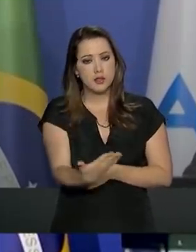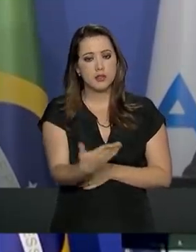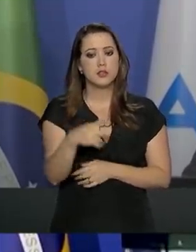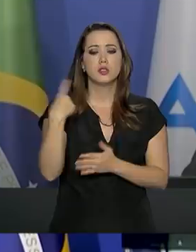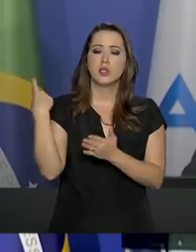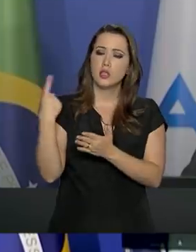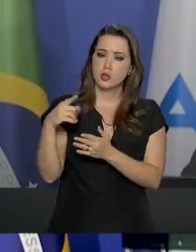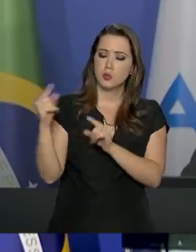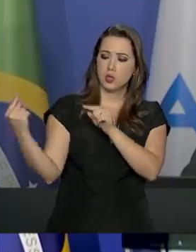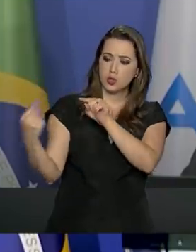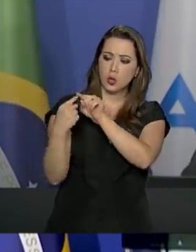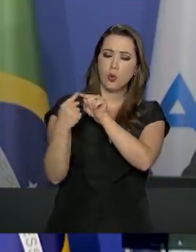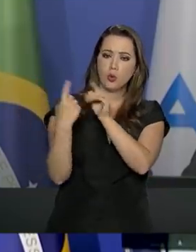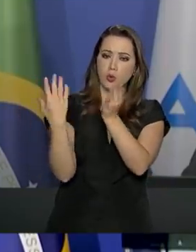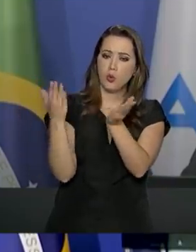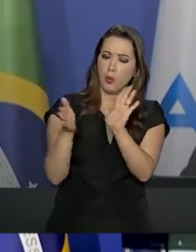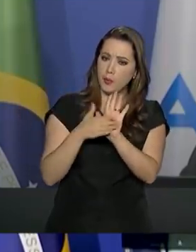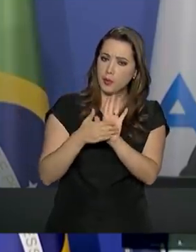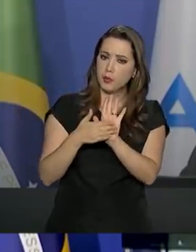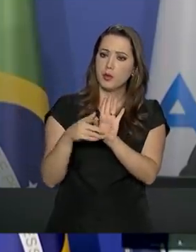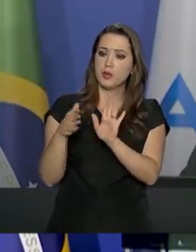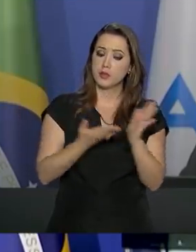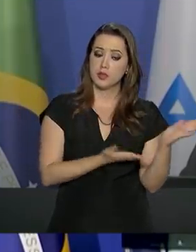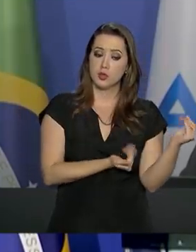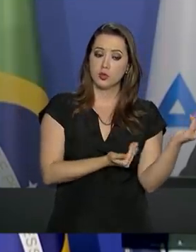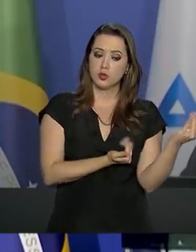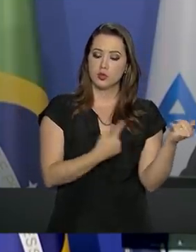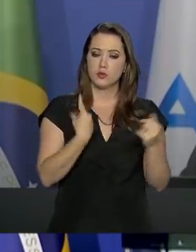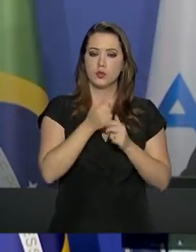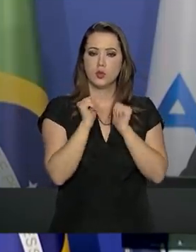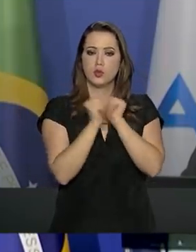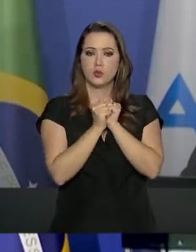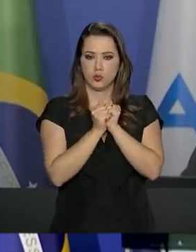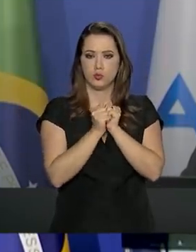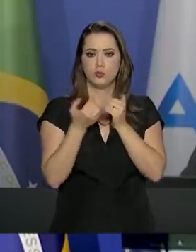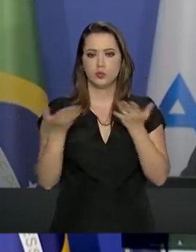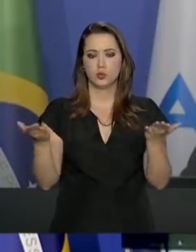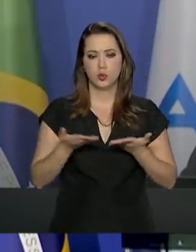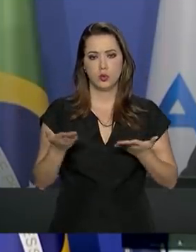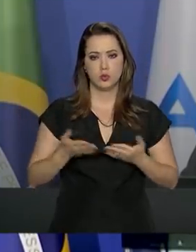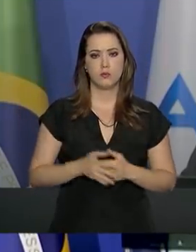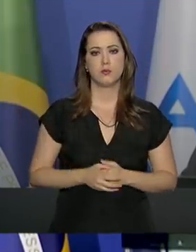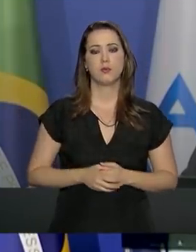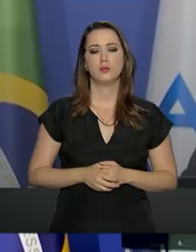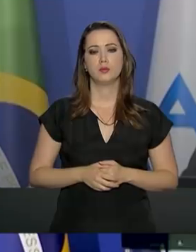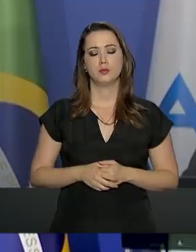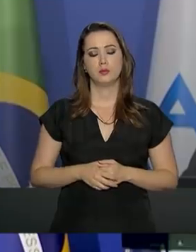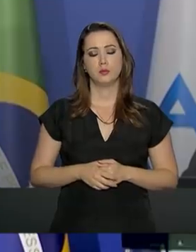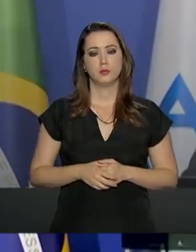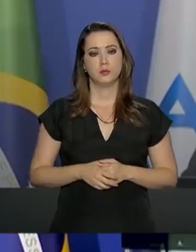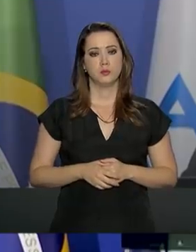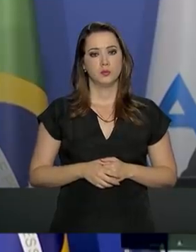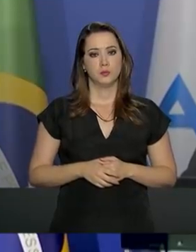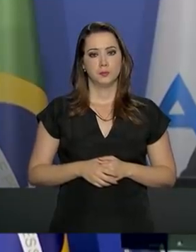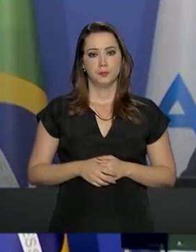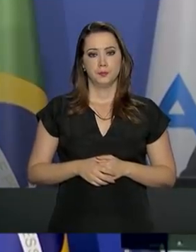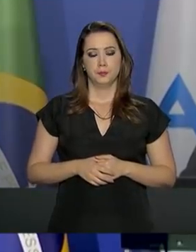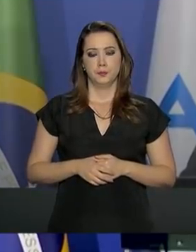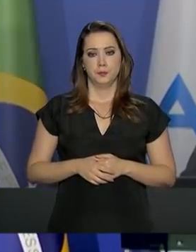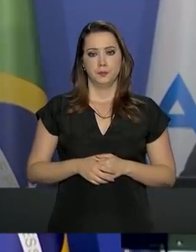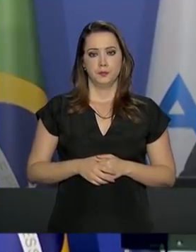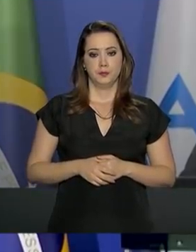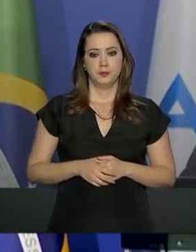proposta area desse jovem. Thank you very much for que nos acompanha no dia de hoje. The proposal of this young man who's today with